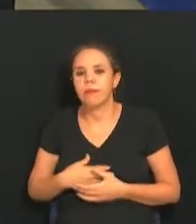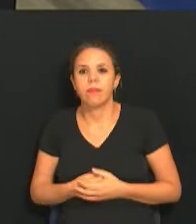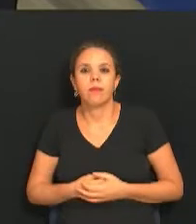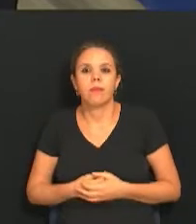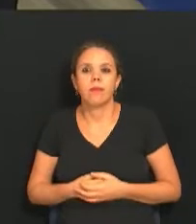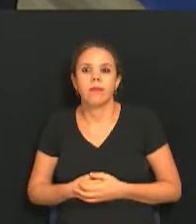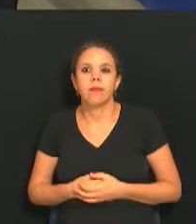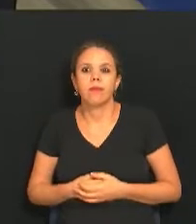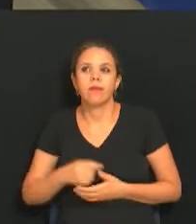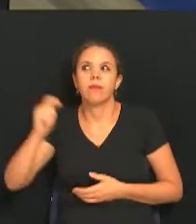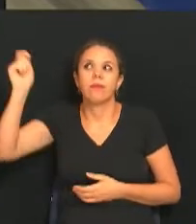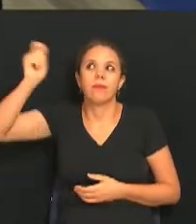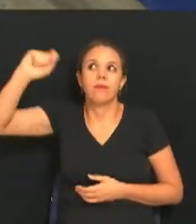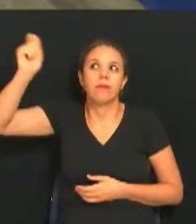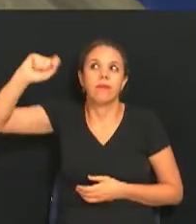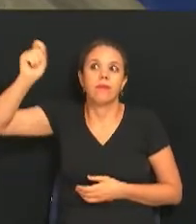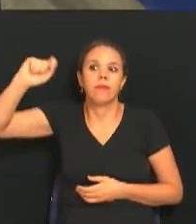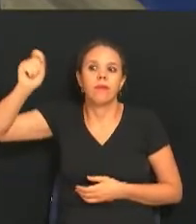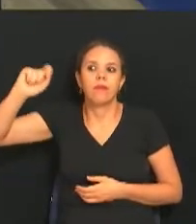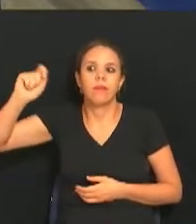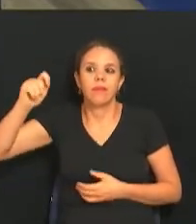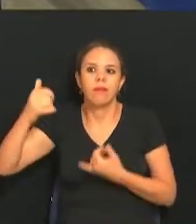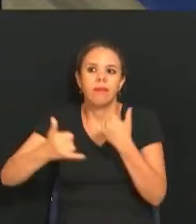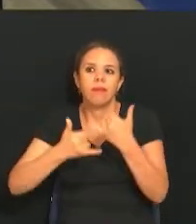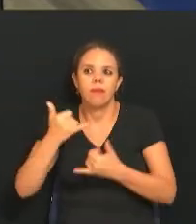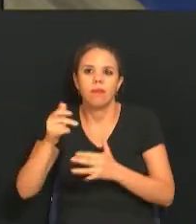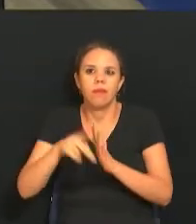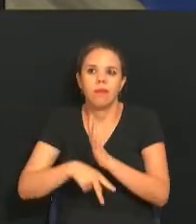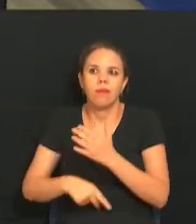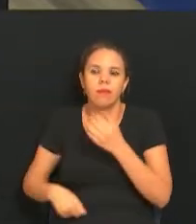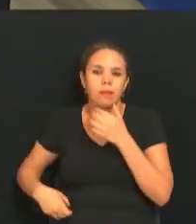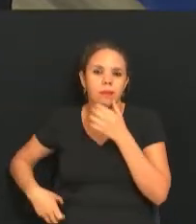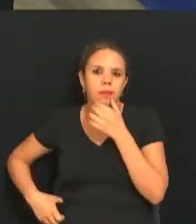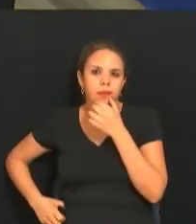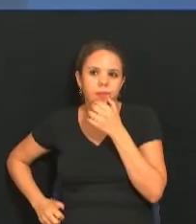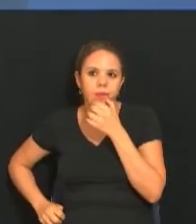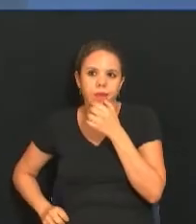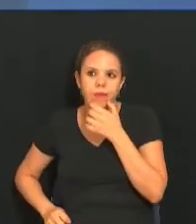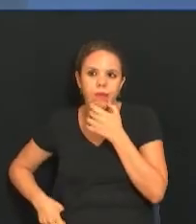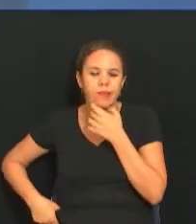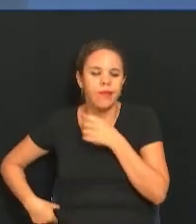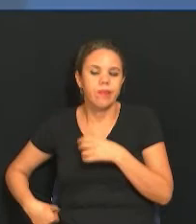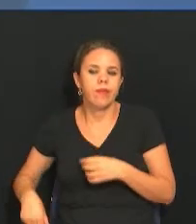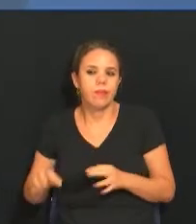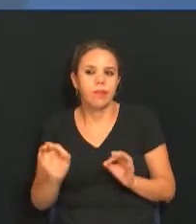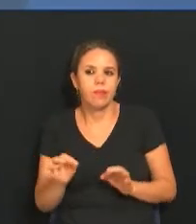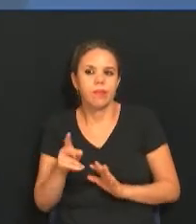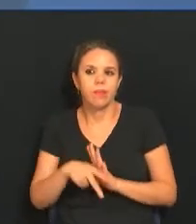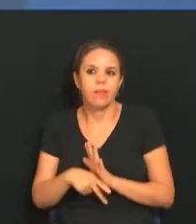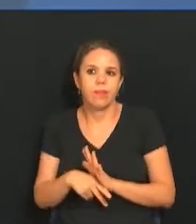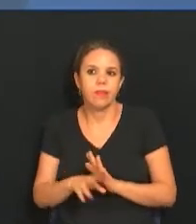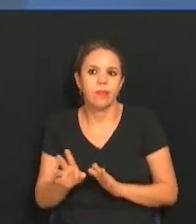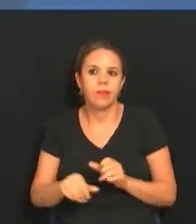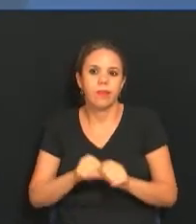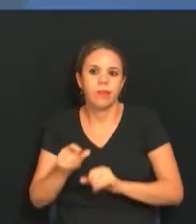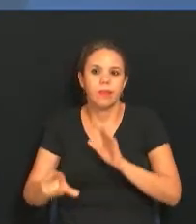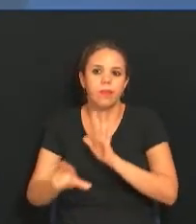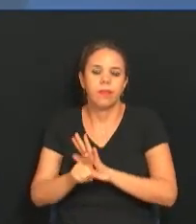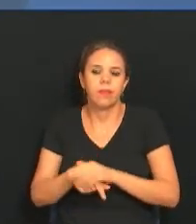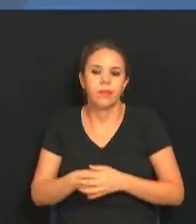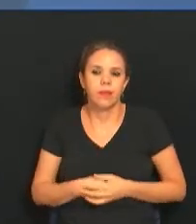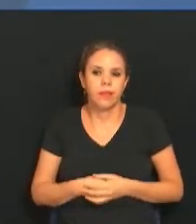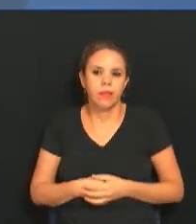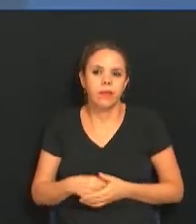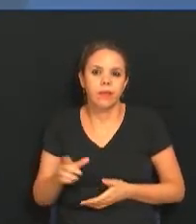soltar pipa, né? E o senhor tem um projeto sobre isso. Exatamente. A ideia do projeto já virou lei, né? Nós já